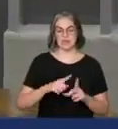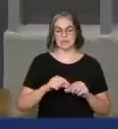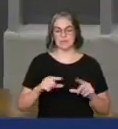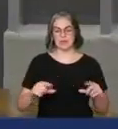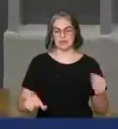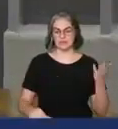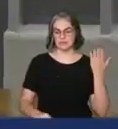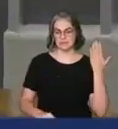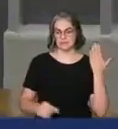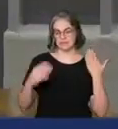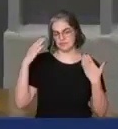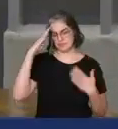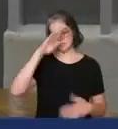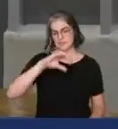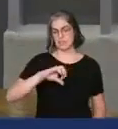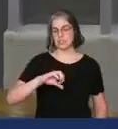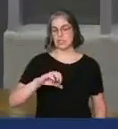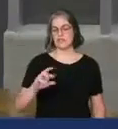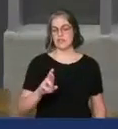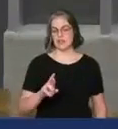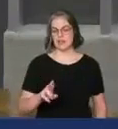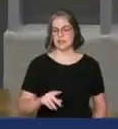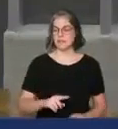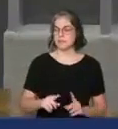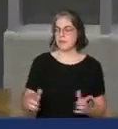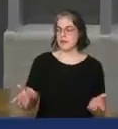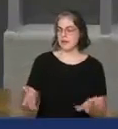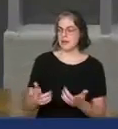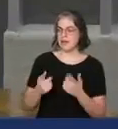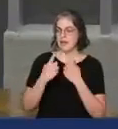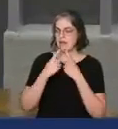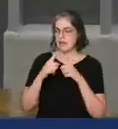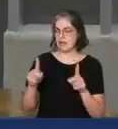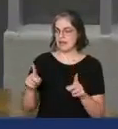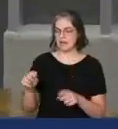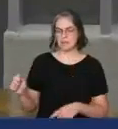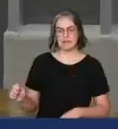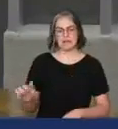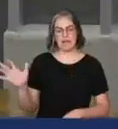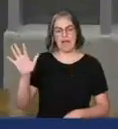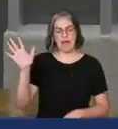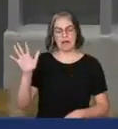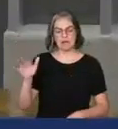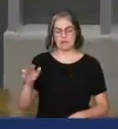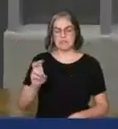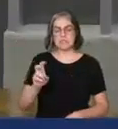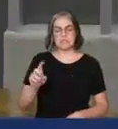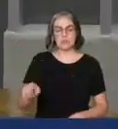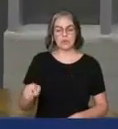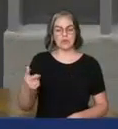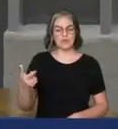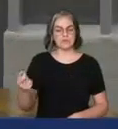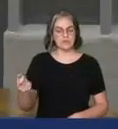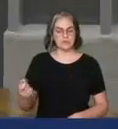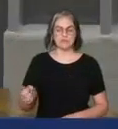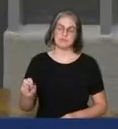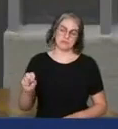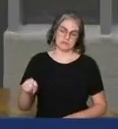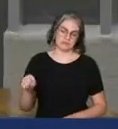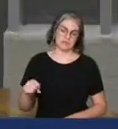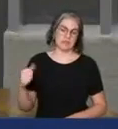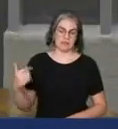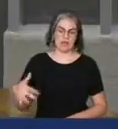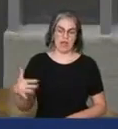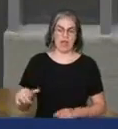dos bolsonaristas reclamando que está cara a gasolina, R$ 5,20 agora. Está caro, mas o Lula vai diminuir, viu? Podem ficar